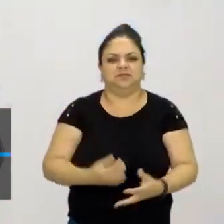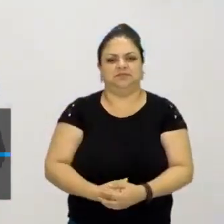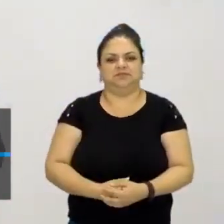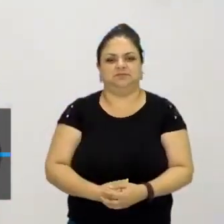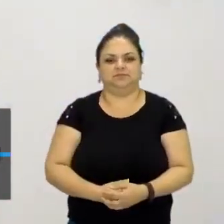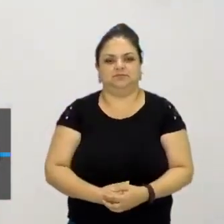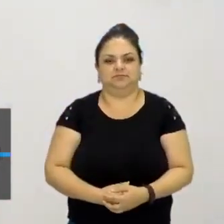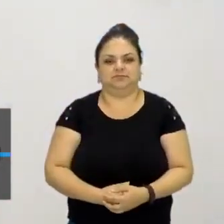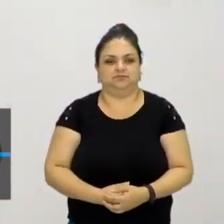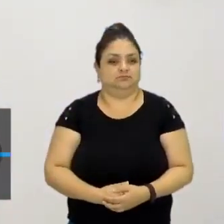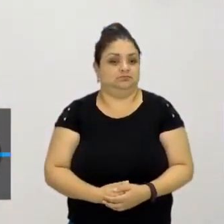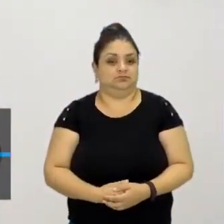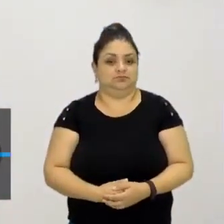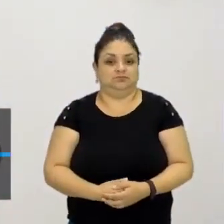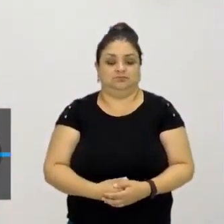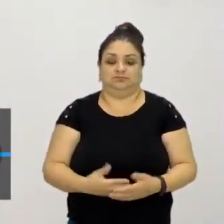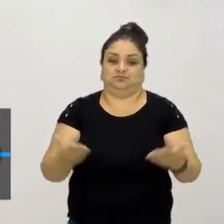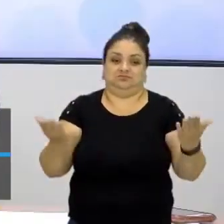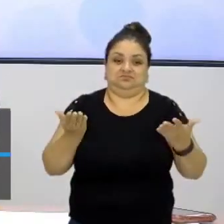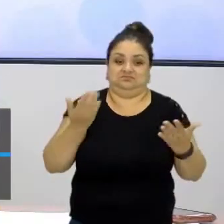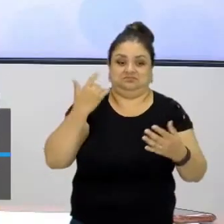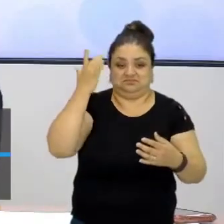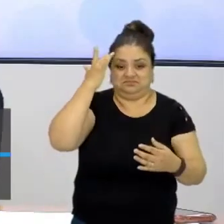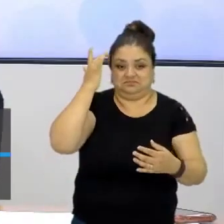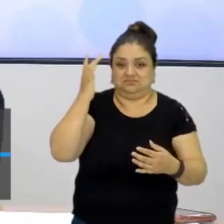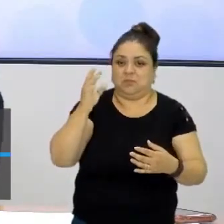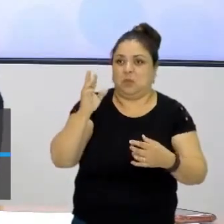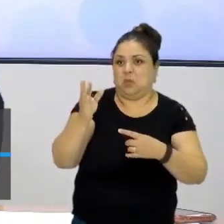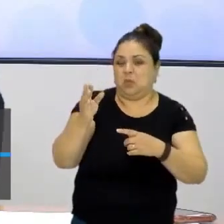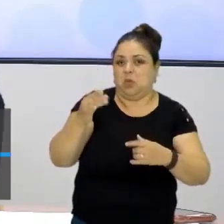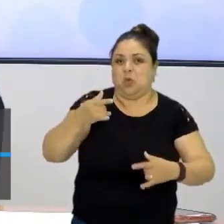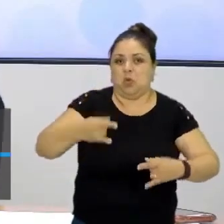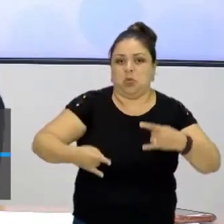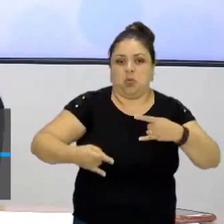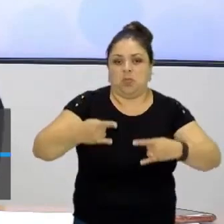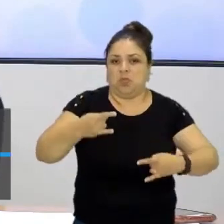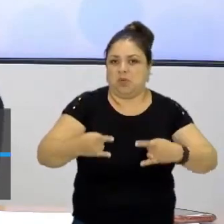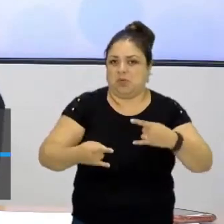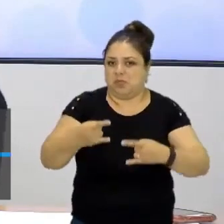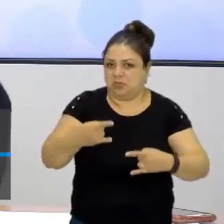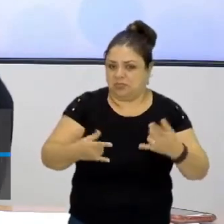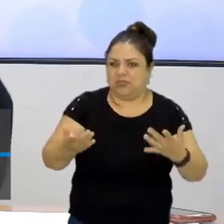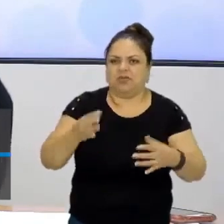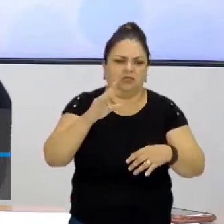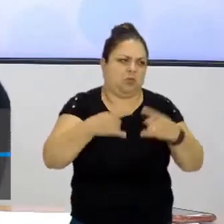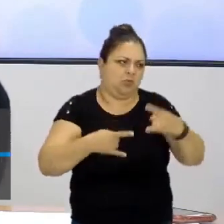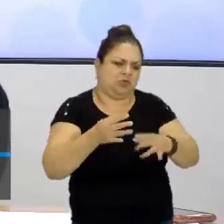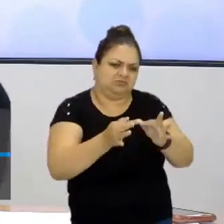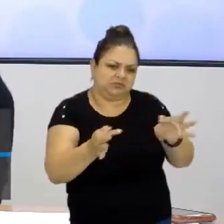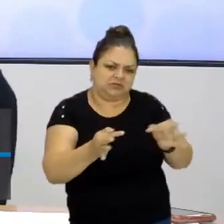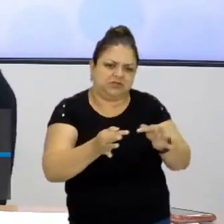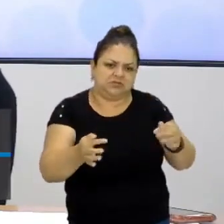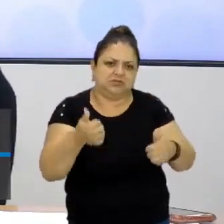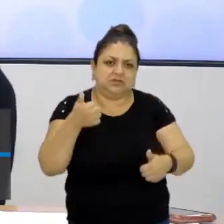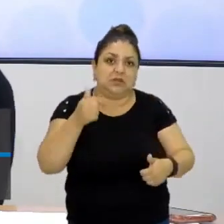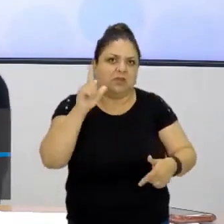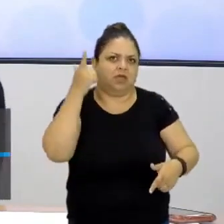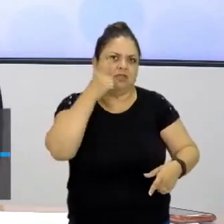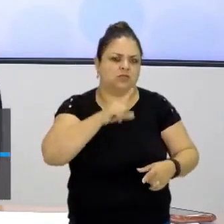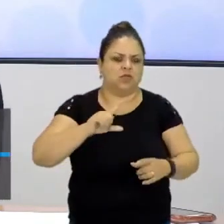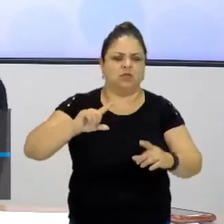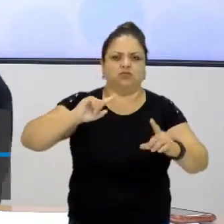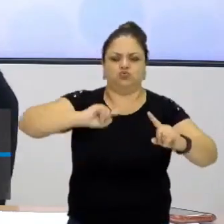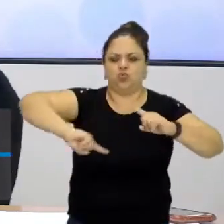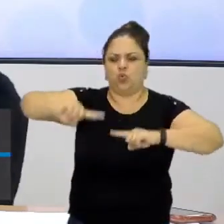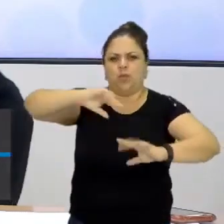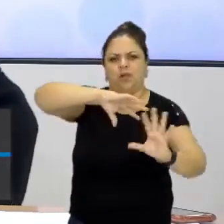são robozeira. É um robô simples? É um robô simples, mas é do robô simples que a gente domina o mundo. Ah, pra aluna